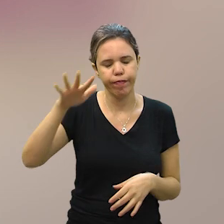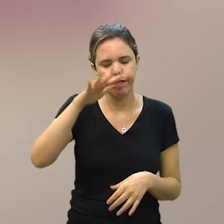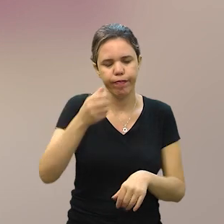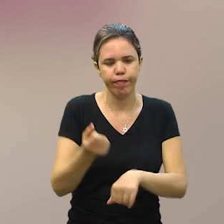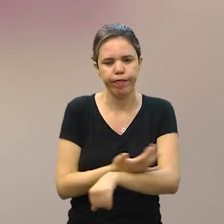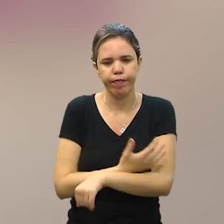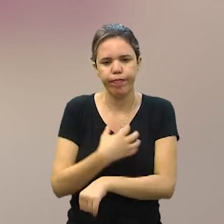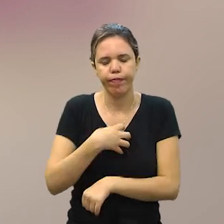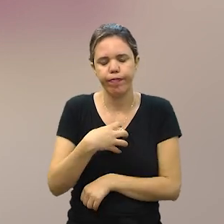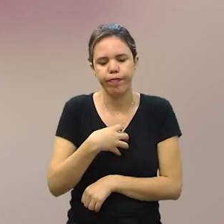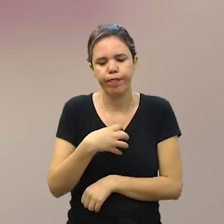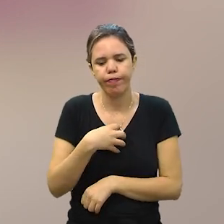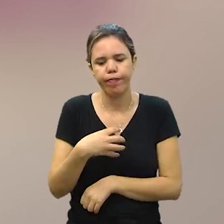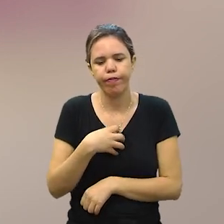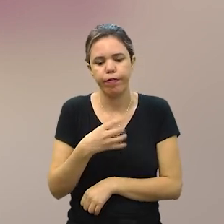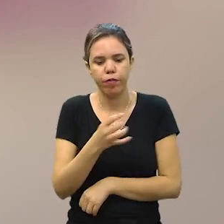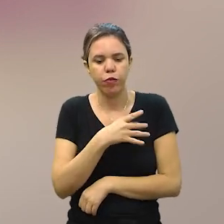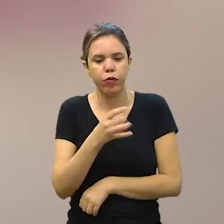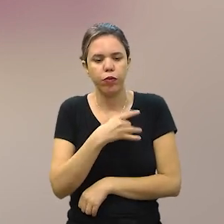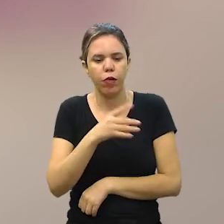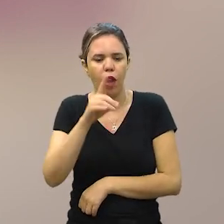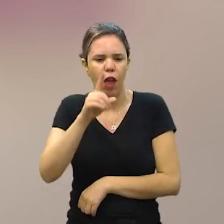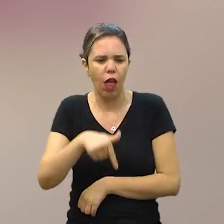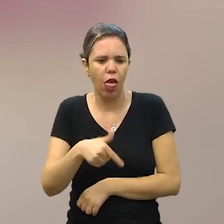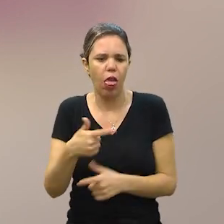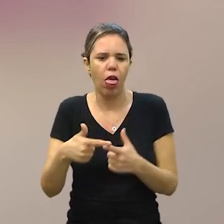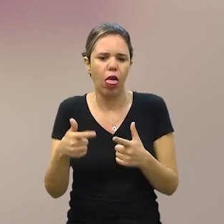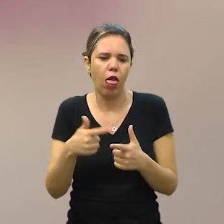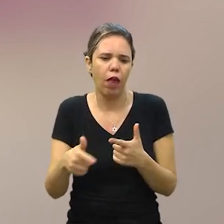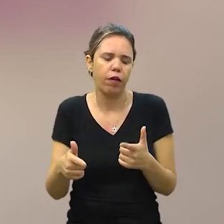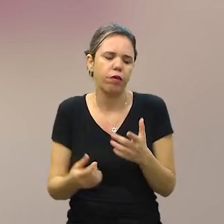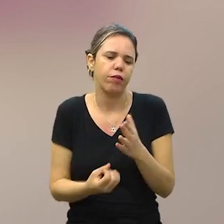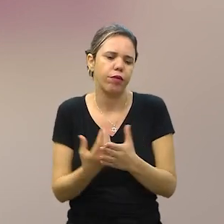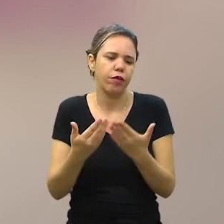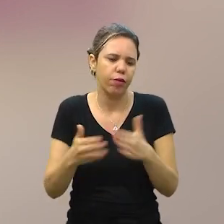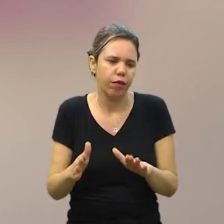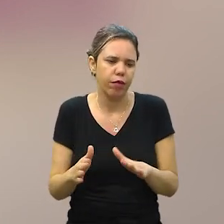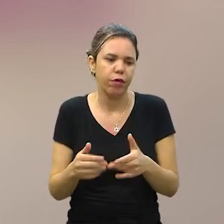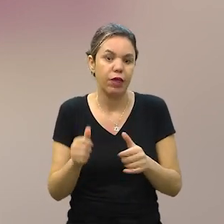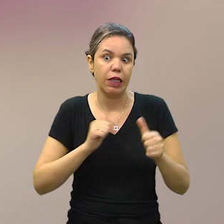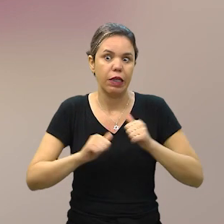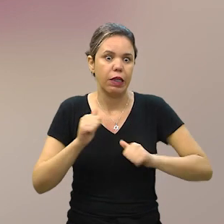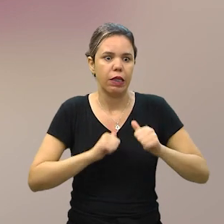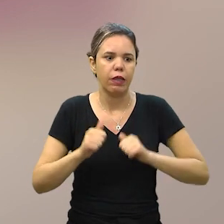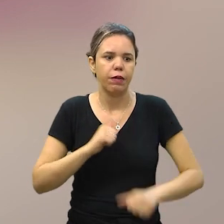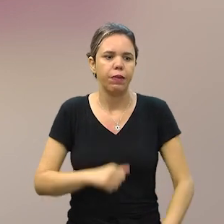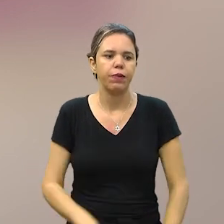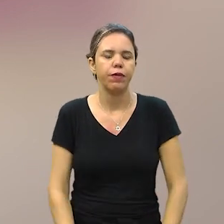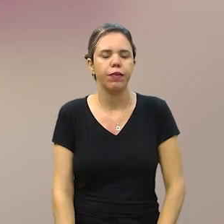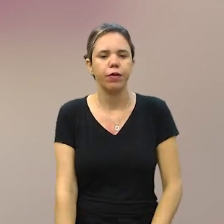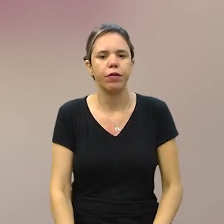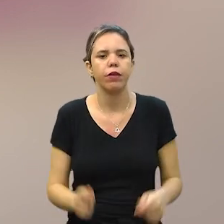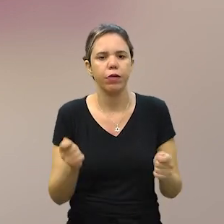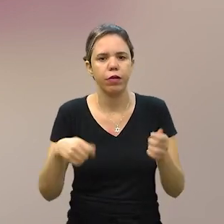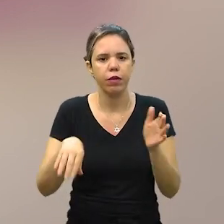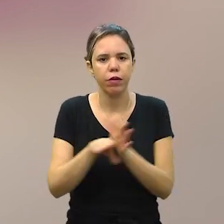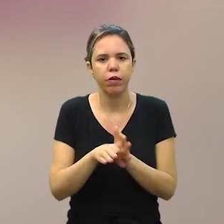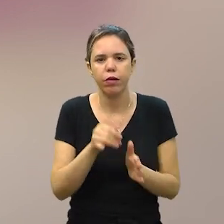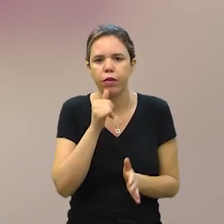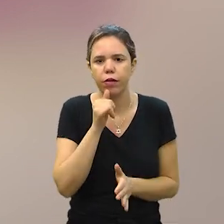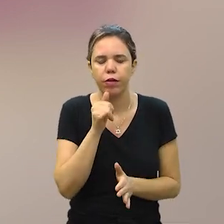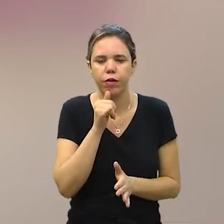pessoas. O próprio medo é um desencadeador de uma ansiedade, né? Que possa